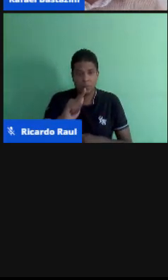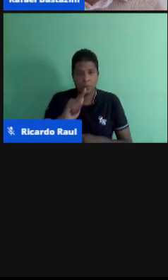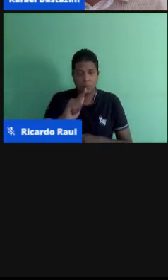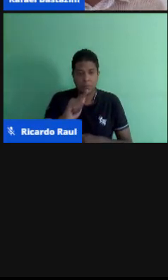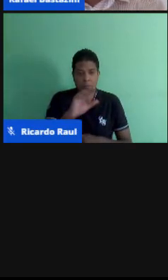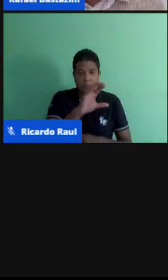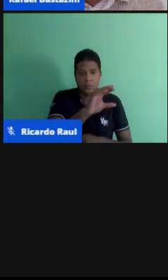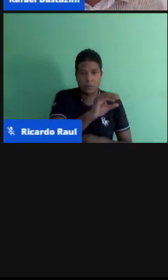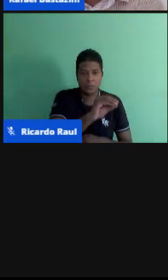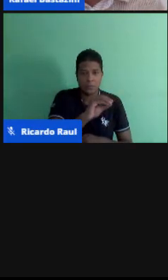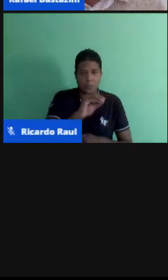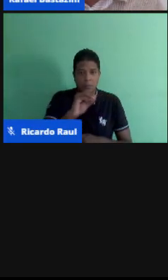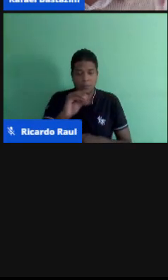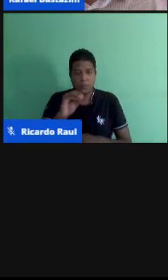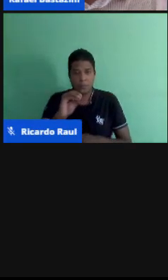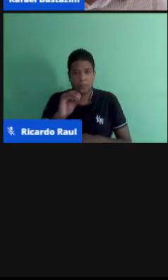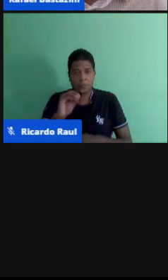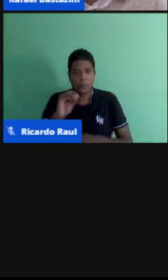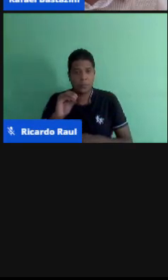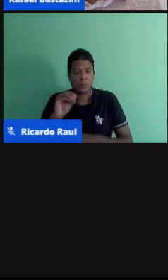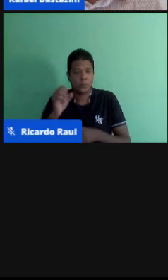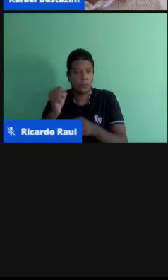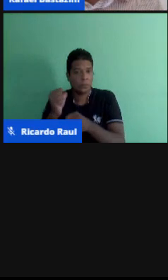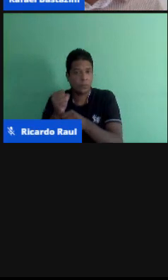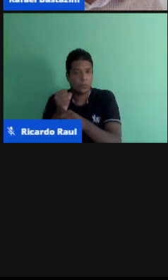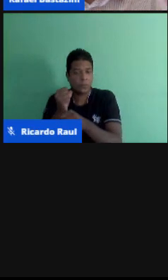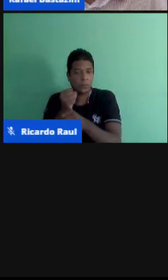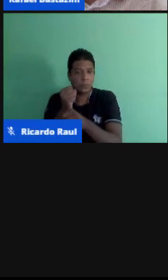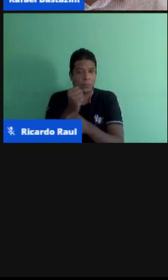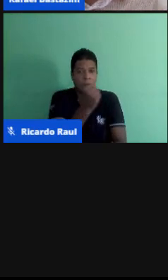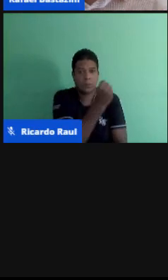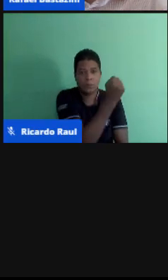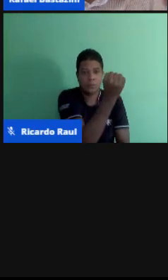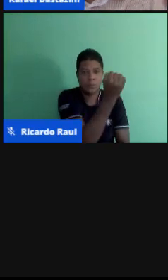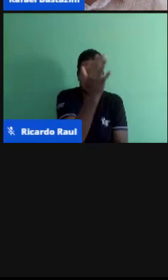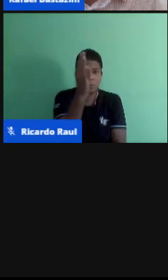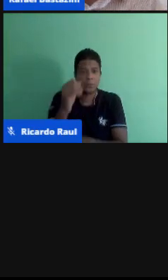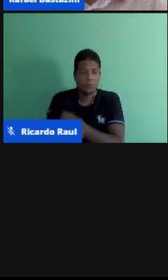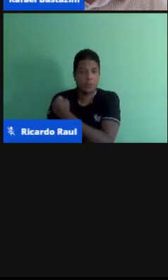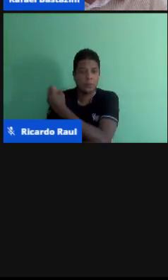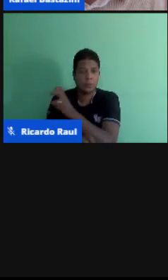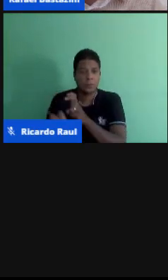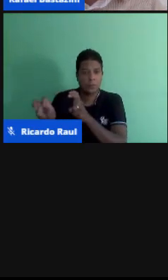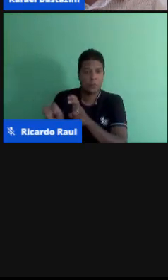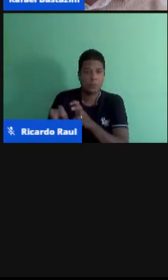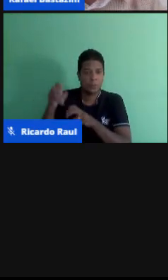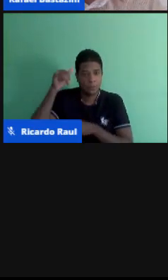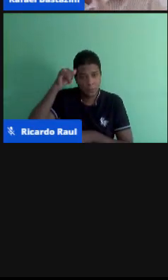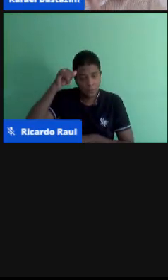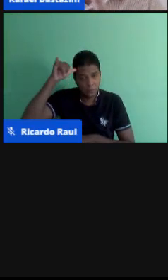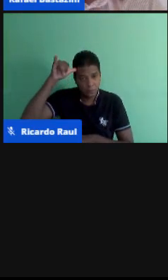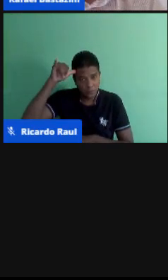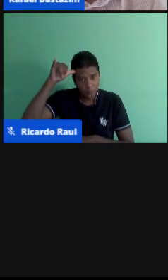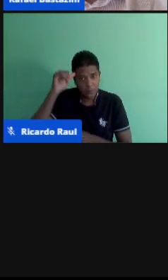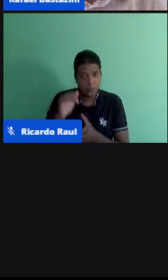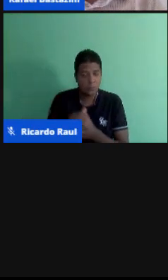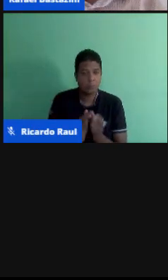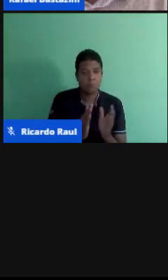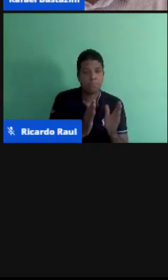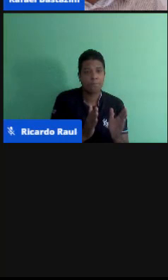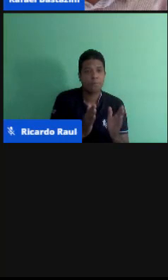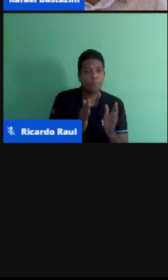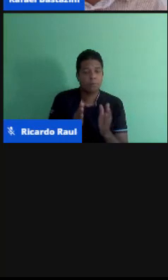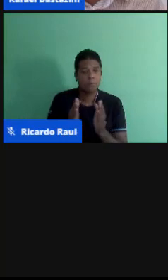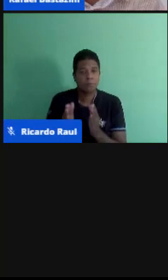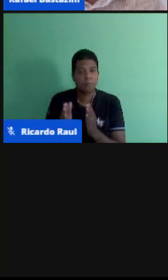coloquei infraestrutura urbana, florestas, agropecuária, enfim, coloquei as classes que eu queria,